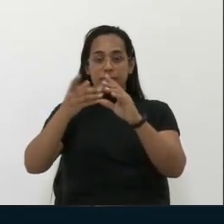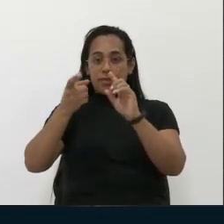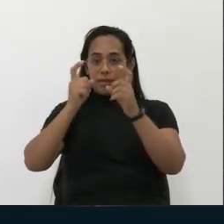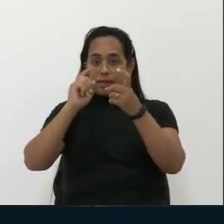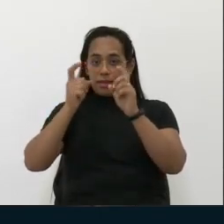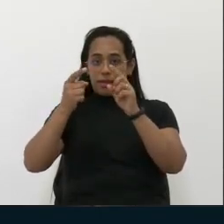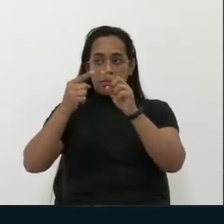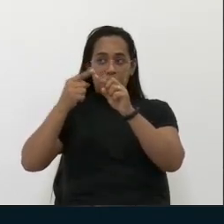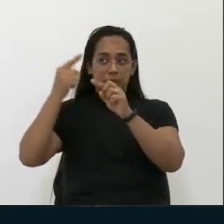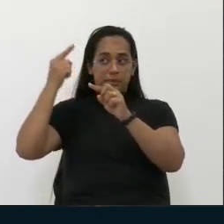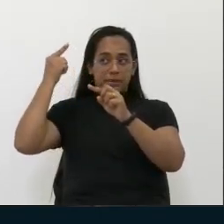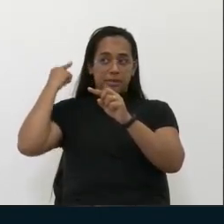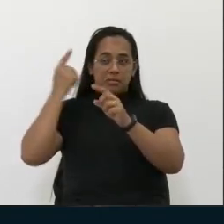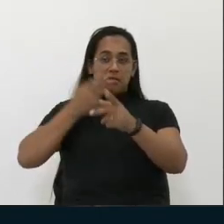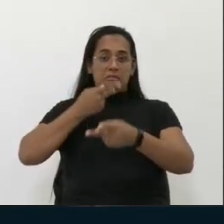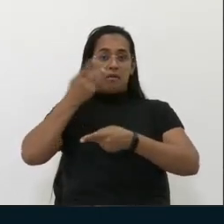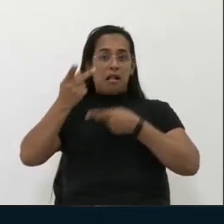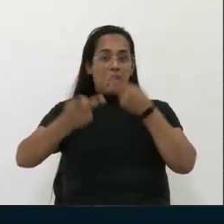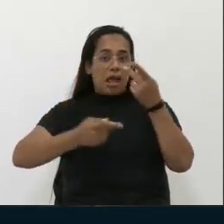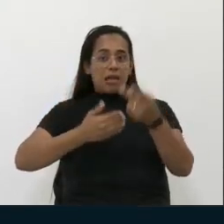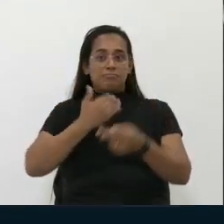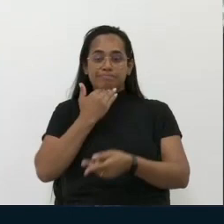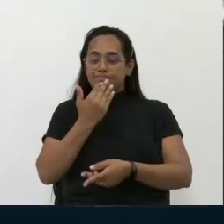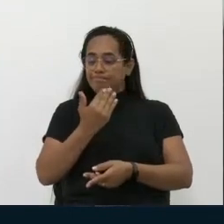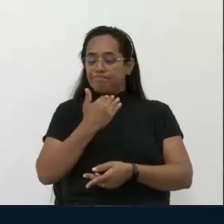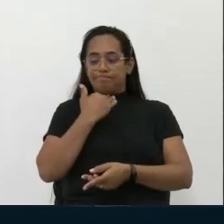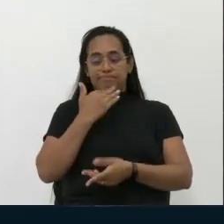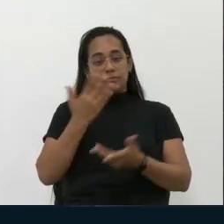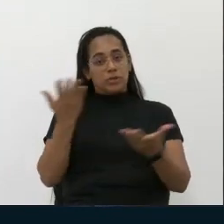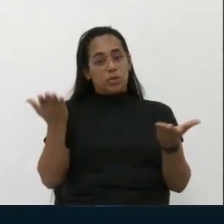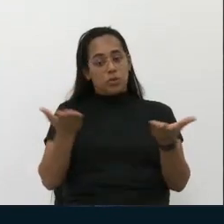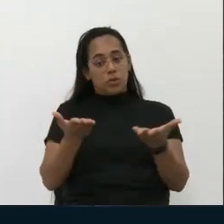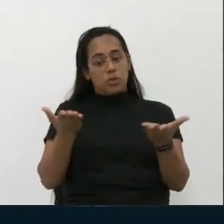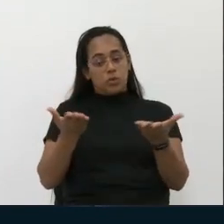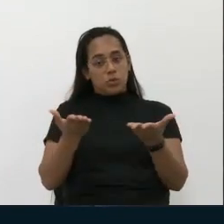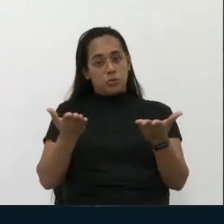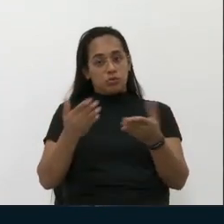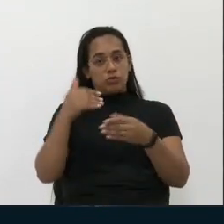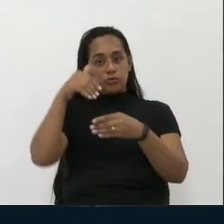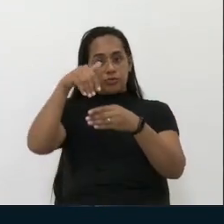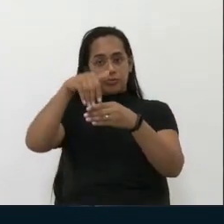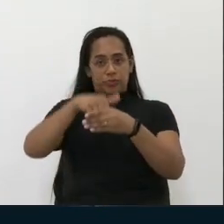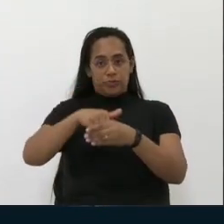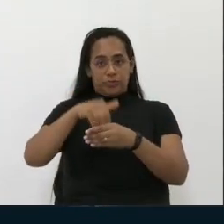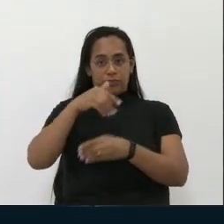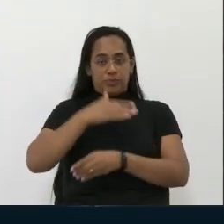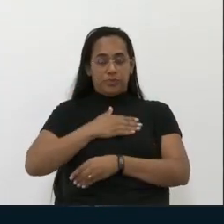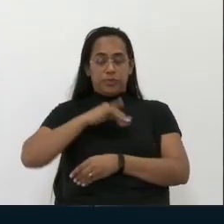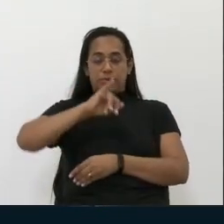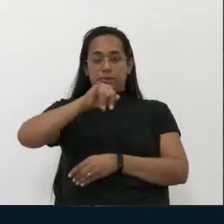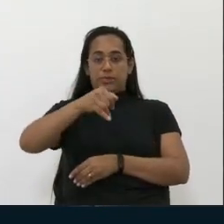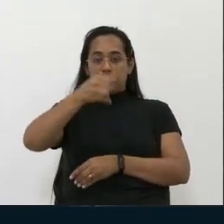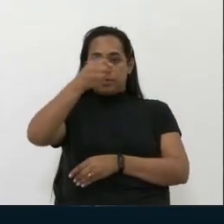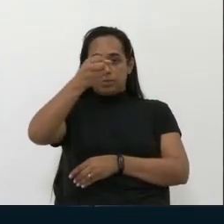para falar. Então, hoje vim aqui para justificar o meu voto. Aliás,